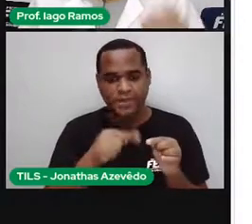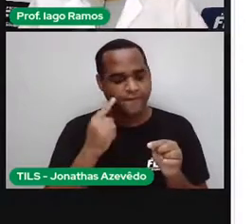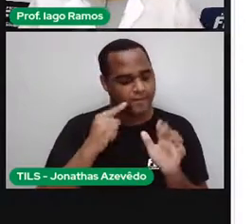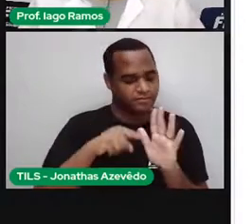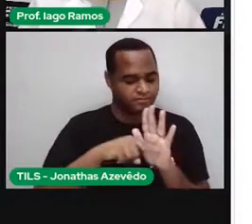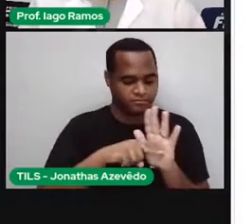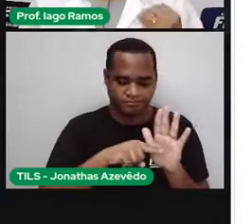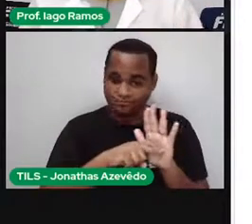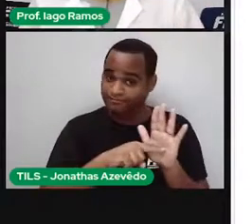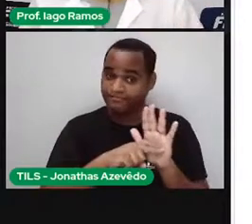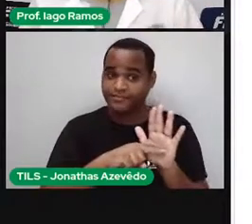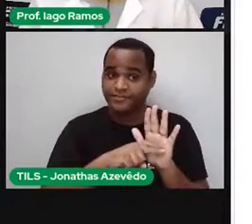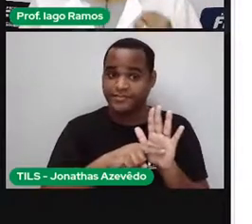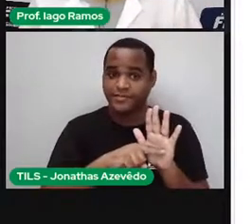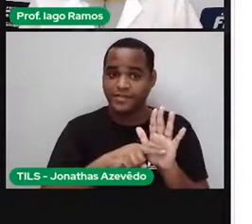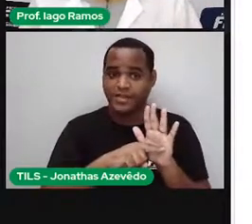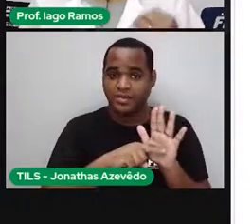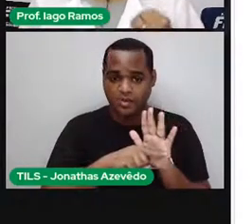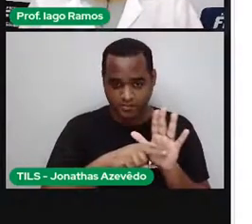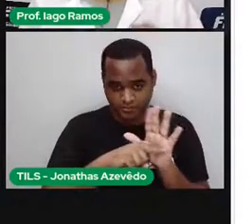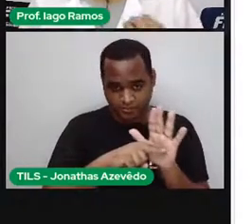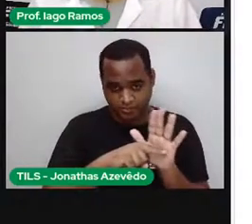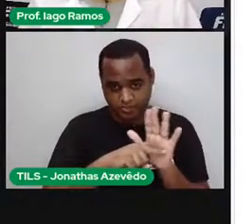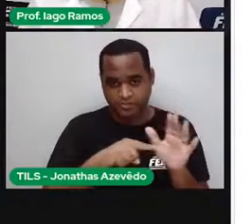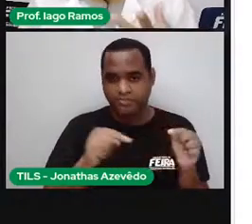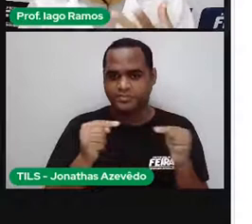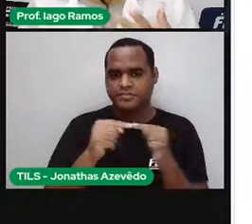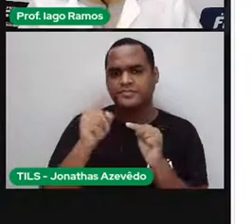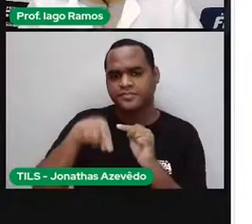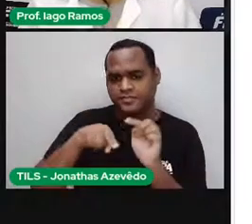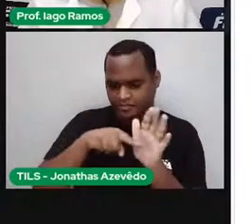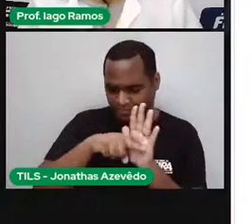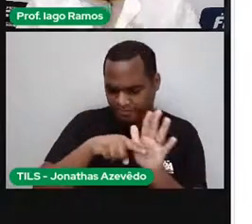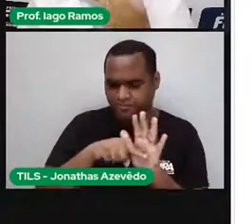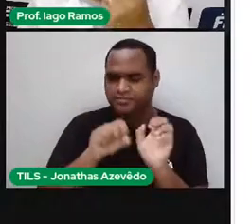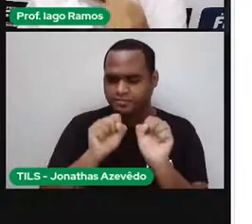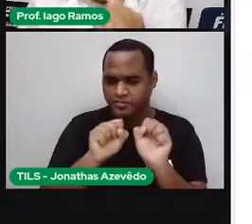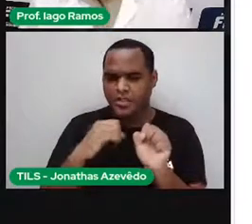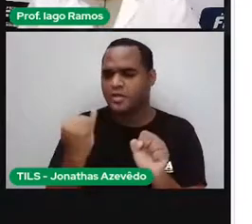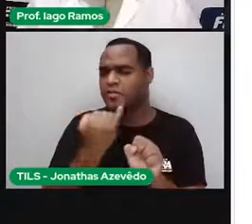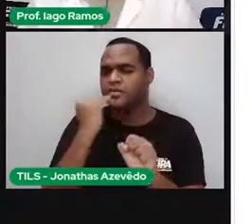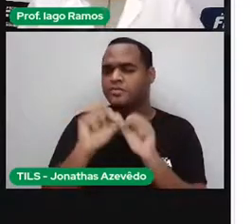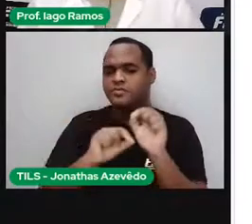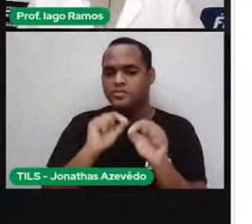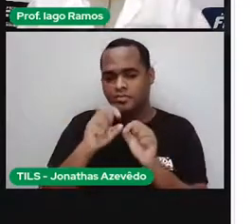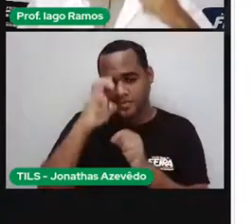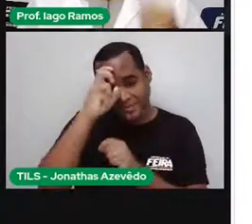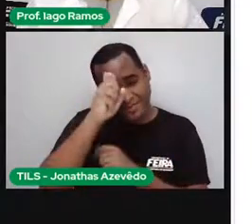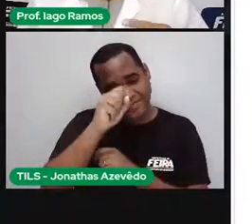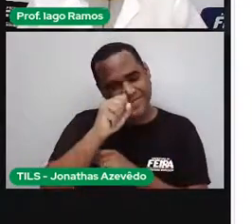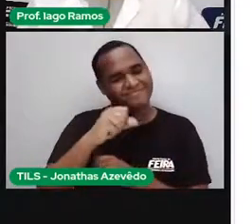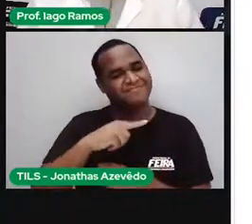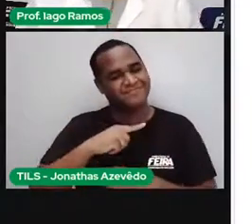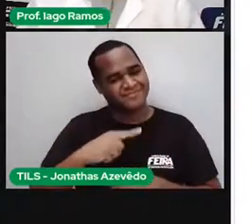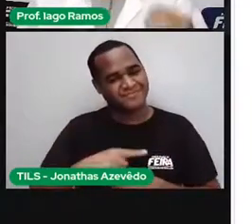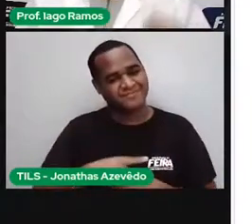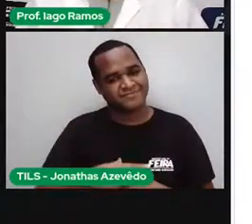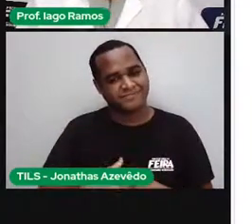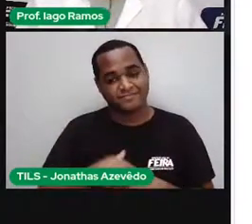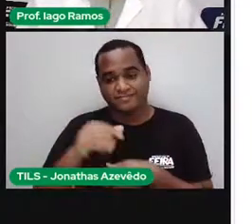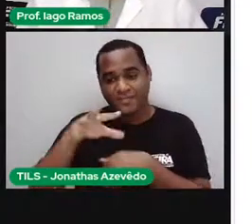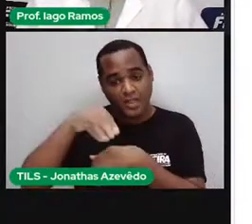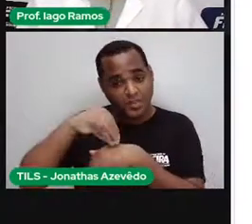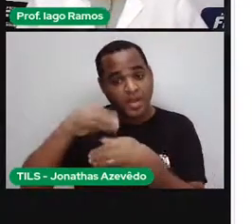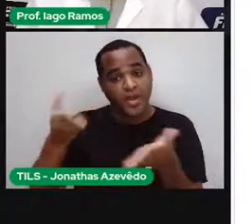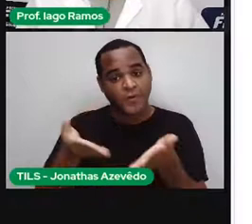você sabia que investigar pode ser uma ótima alternativa para aprender e é isso que eu quero trazer para você